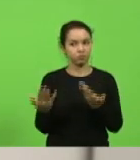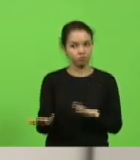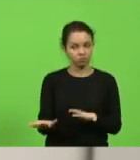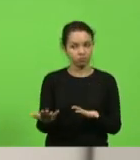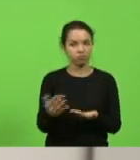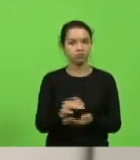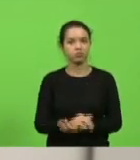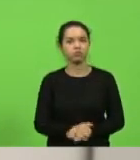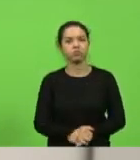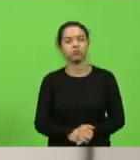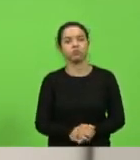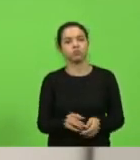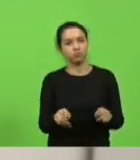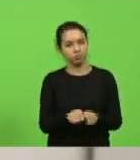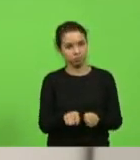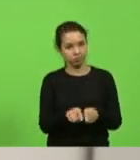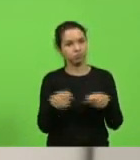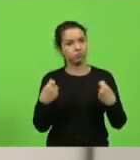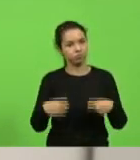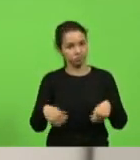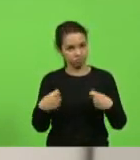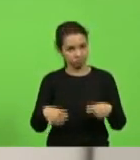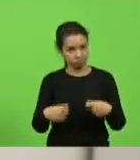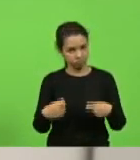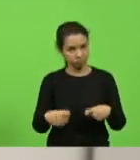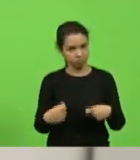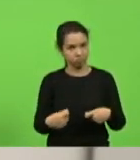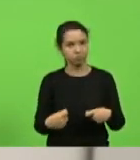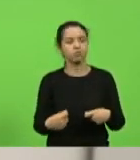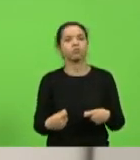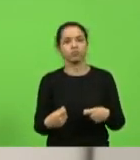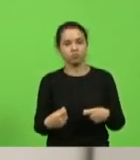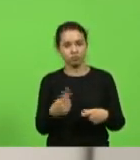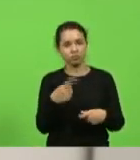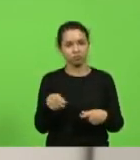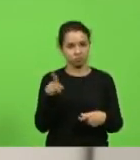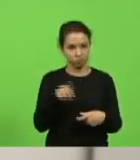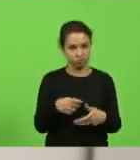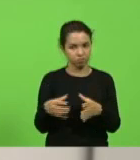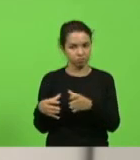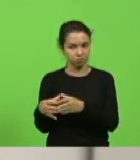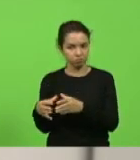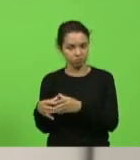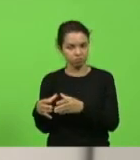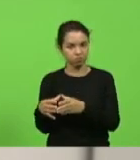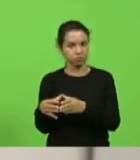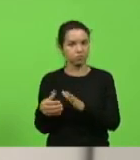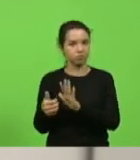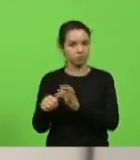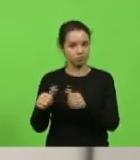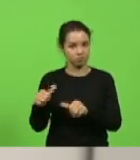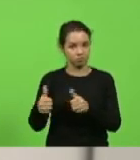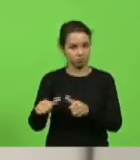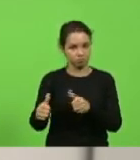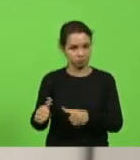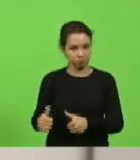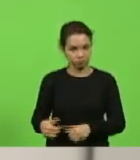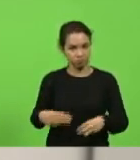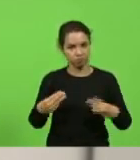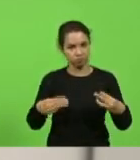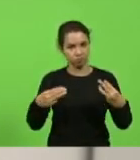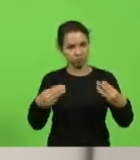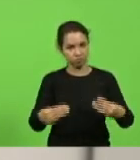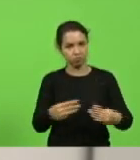ele pende de homologação pela turma revisora do Conselho Superior do Ministério Público. Ou seja, a questão não